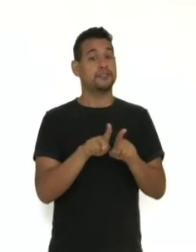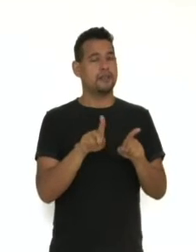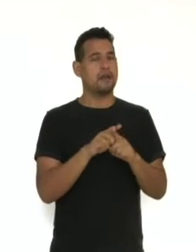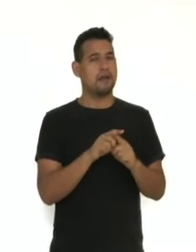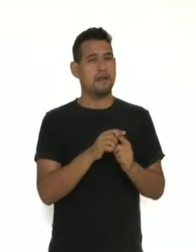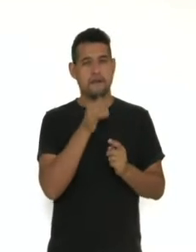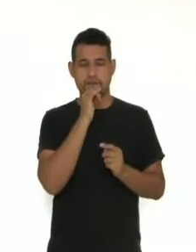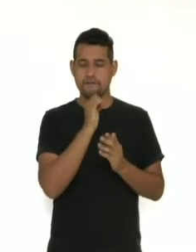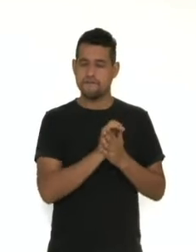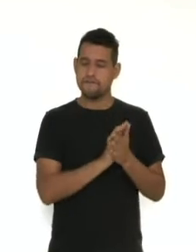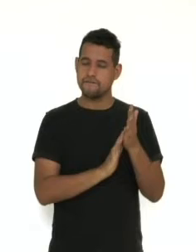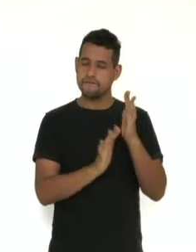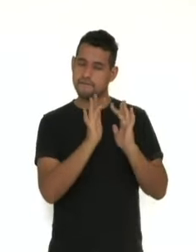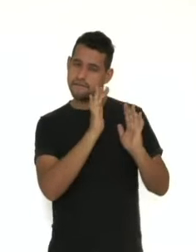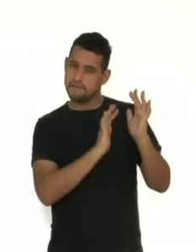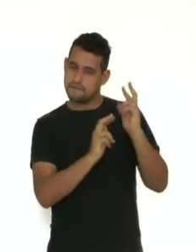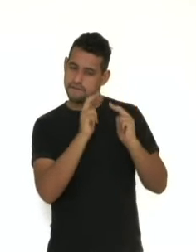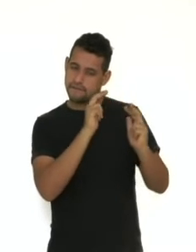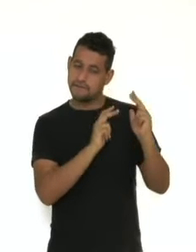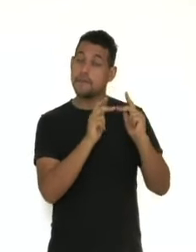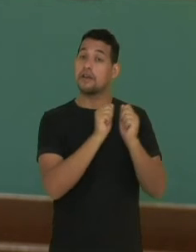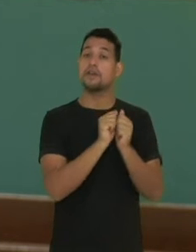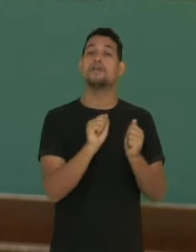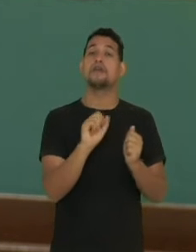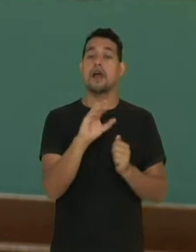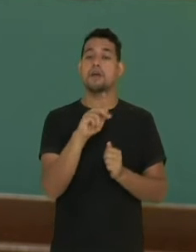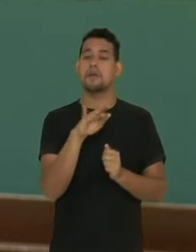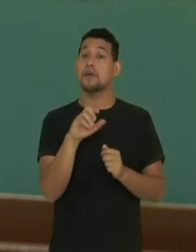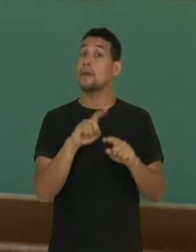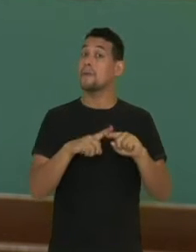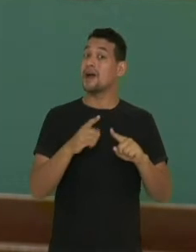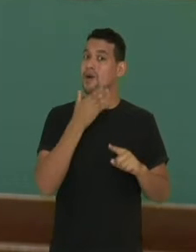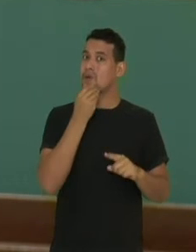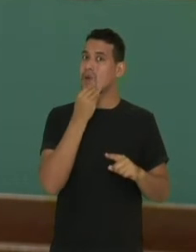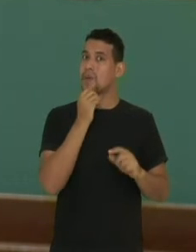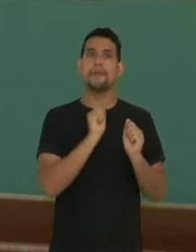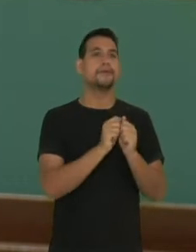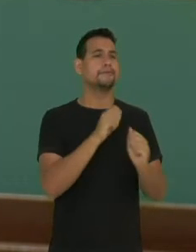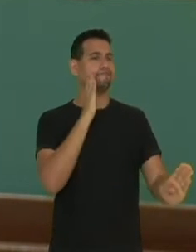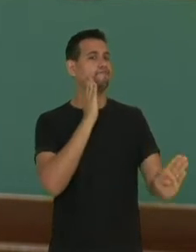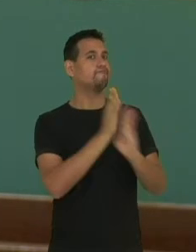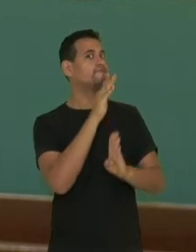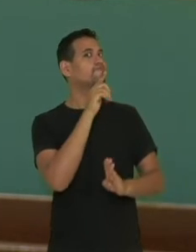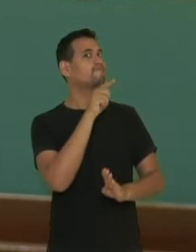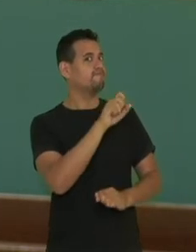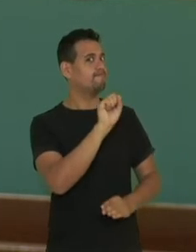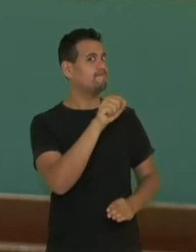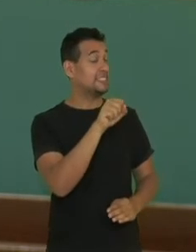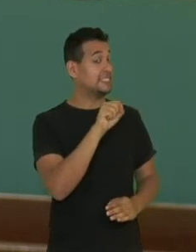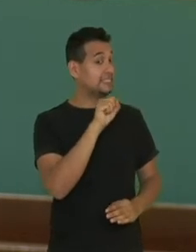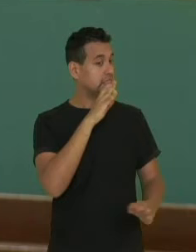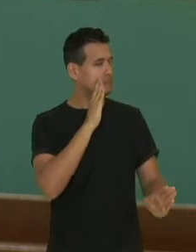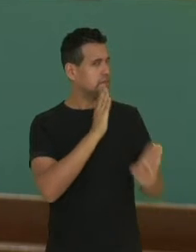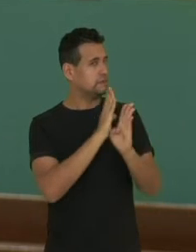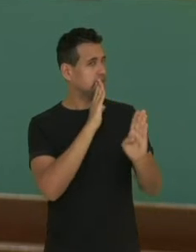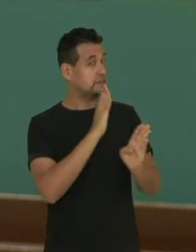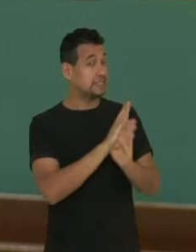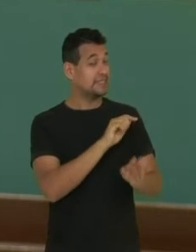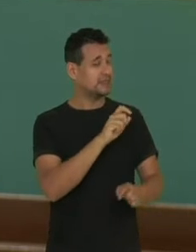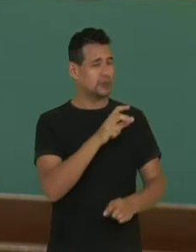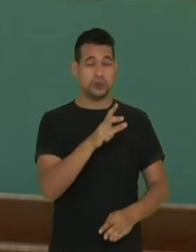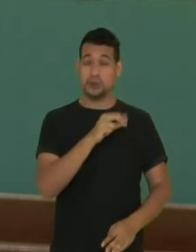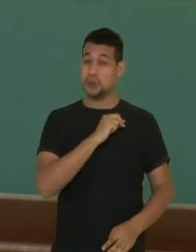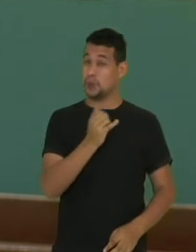Camilo e o Vilela, que é o marido da Rita, poderia descobrir o caso. Então,